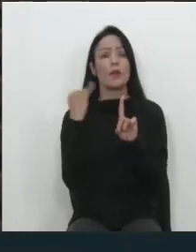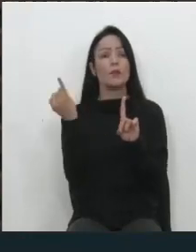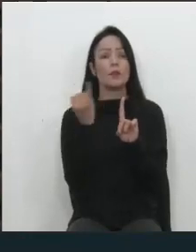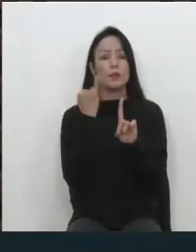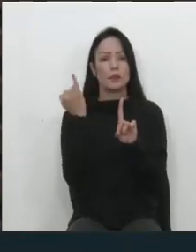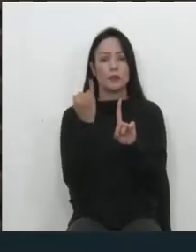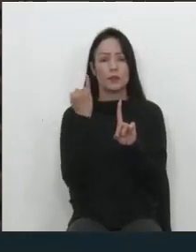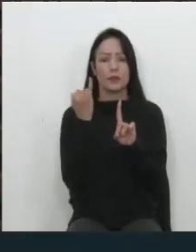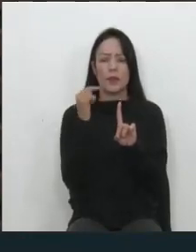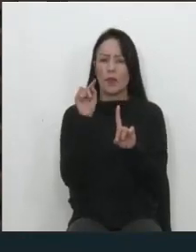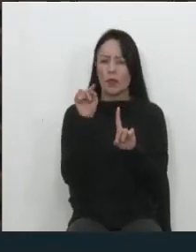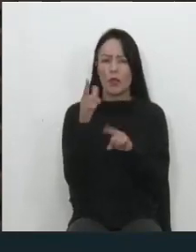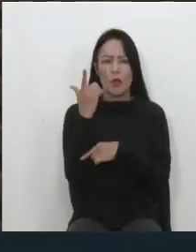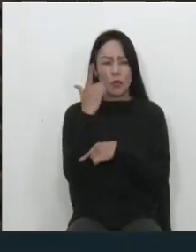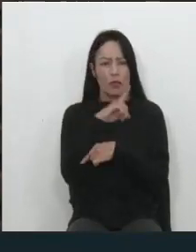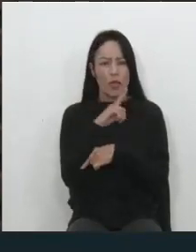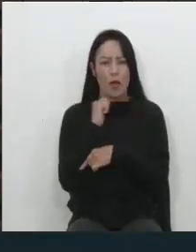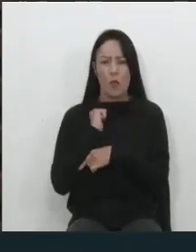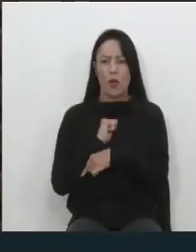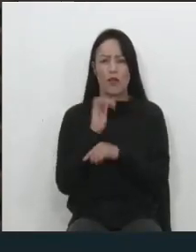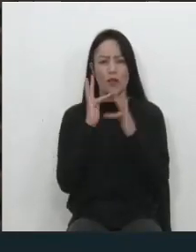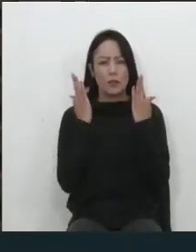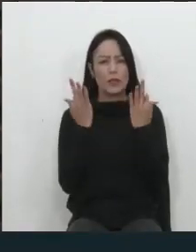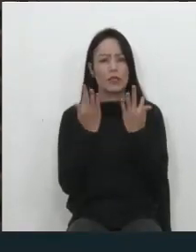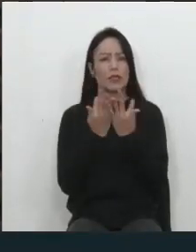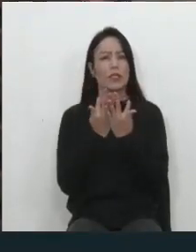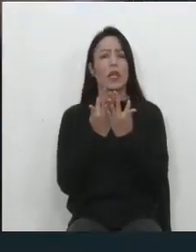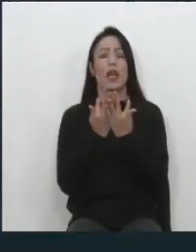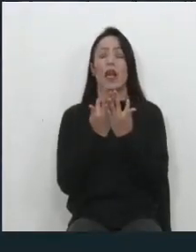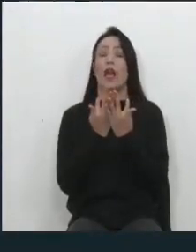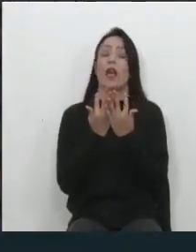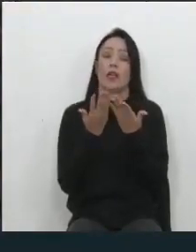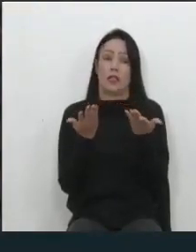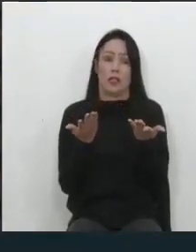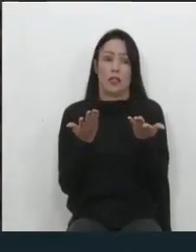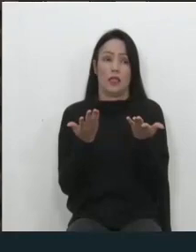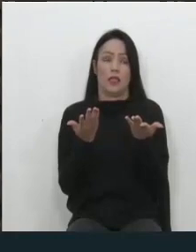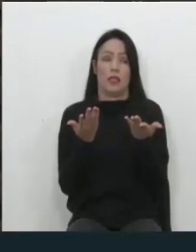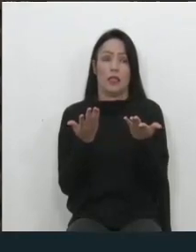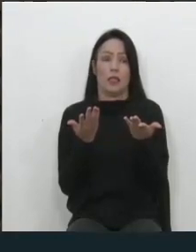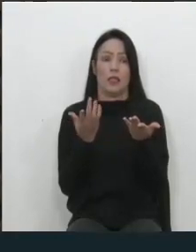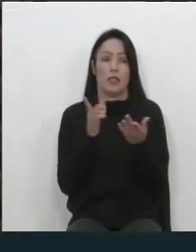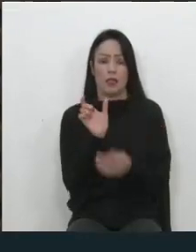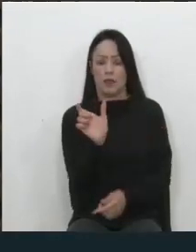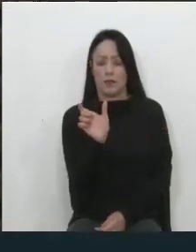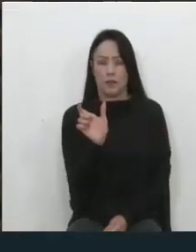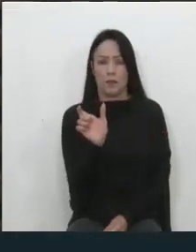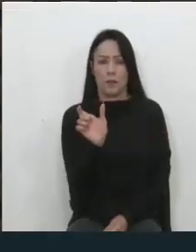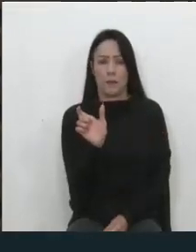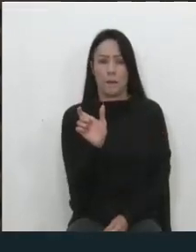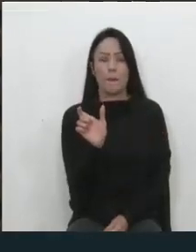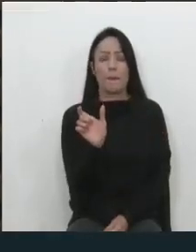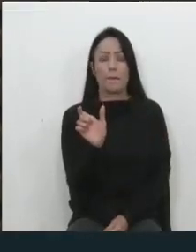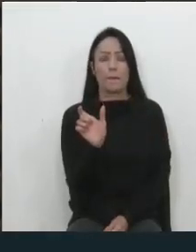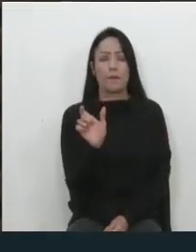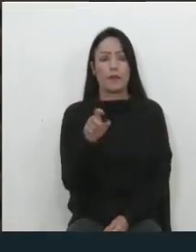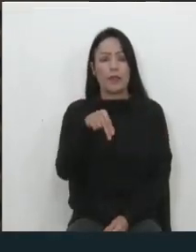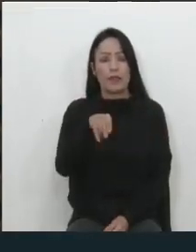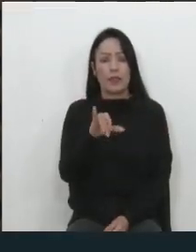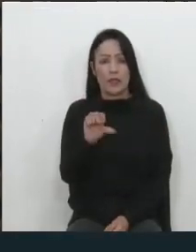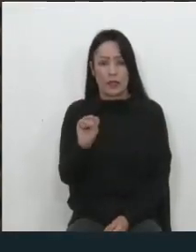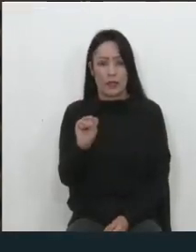você é beneficiária do Bolsa Família, hoje, se seu NIS o finaliza com o número